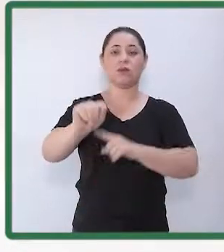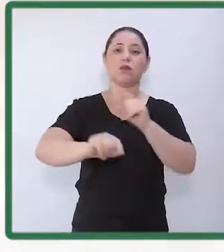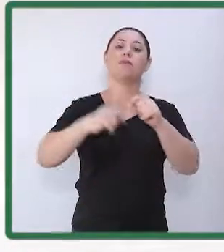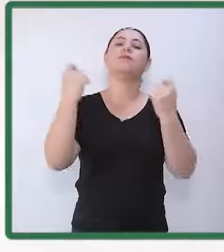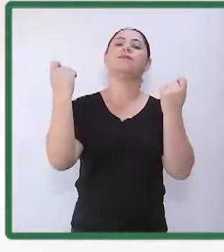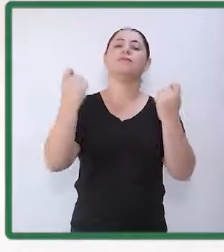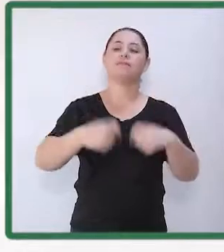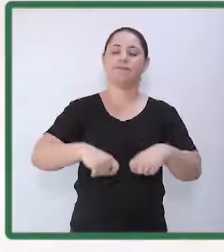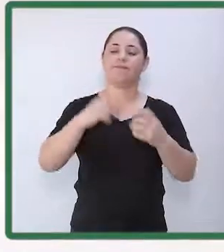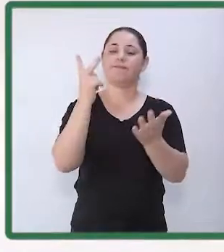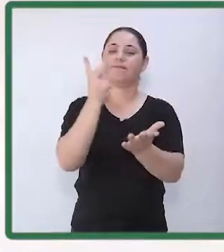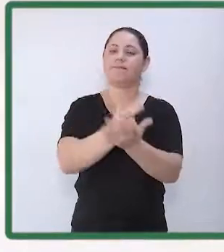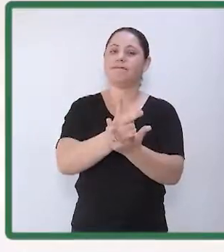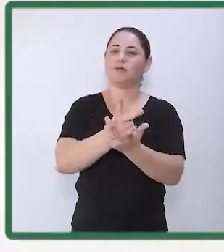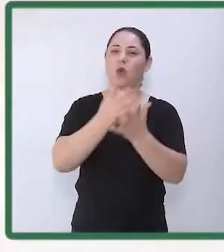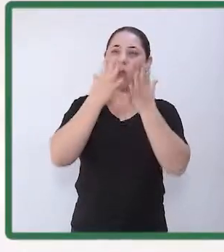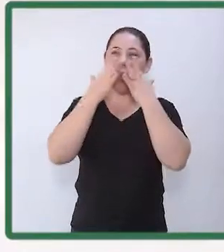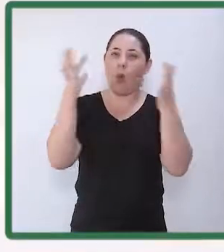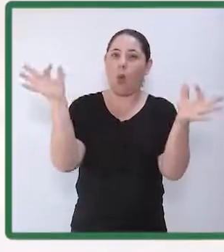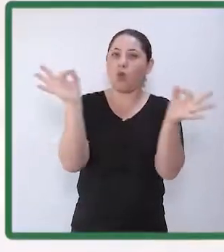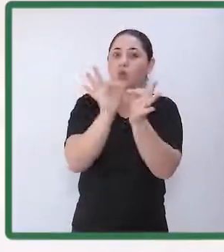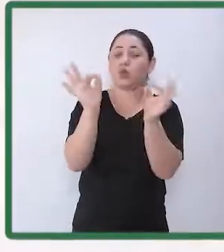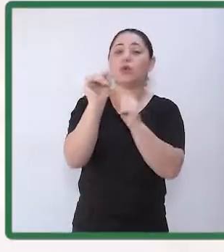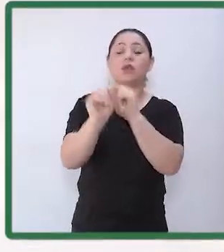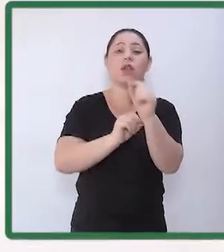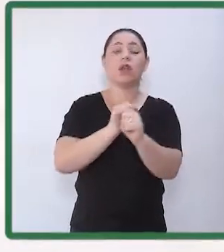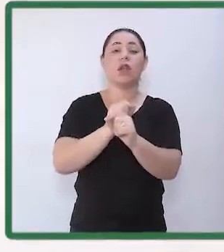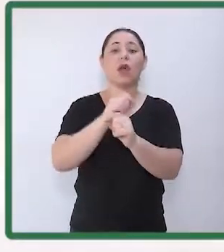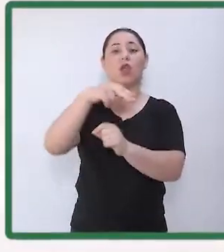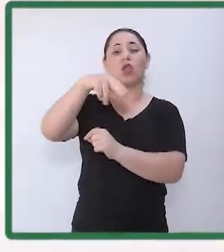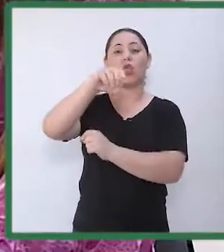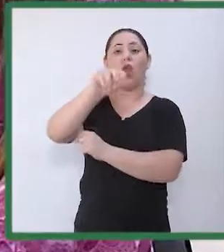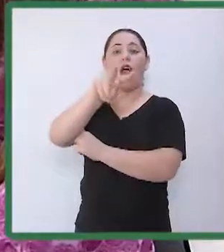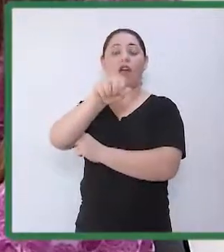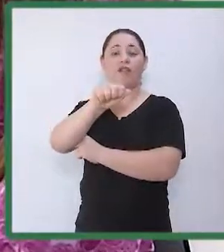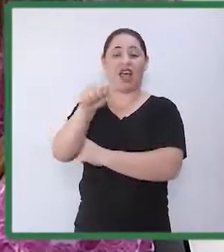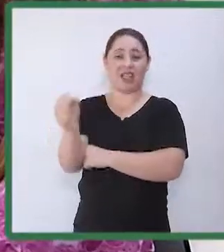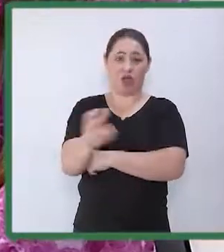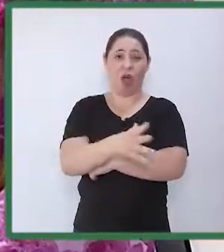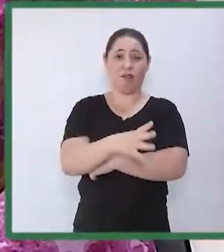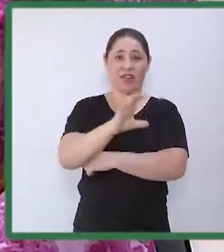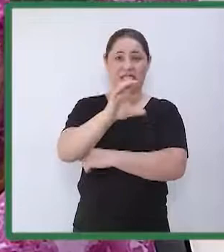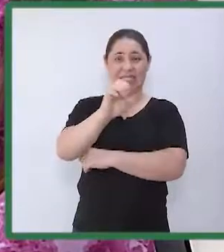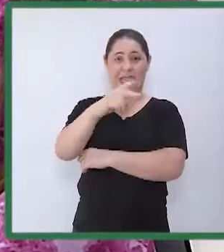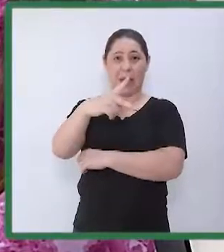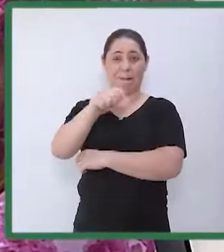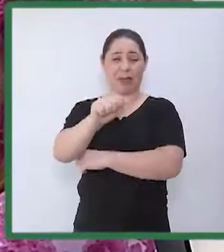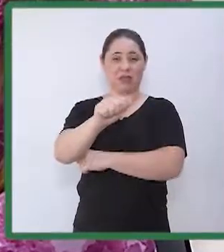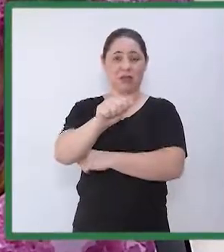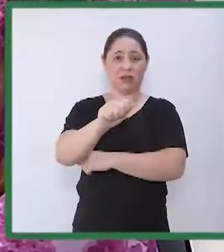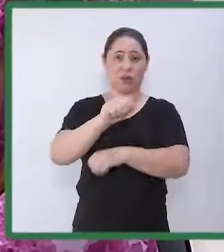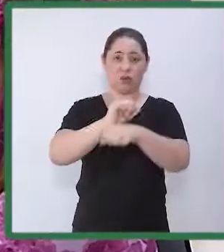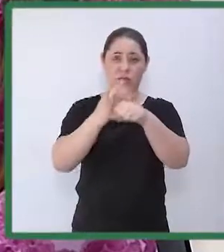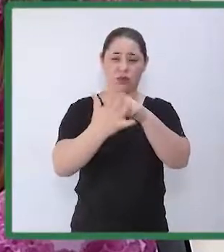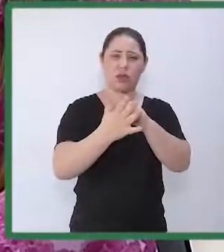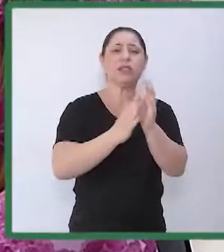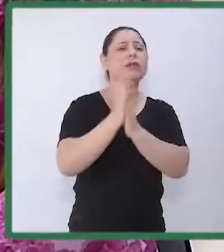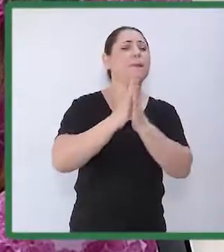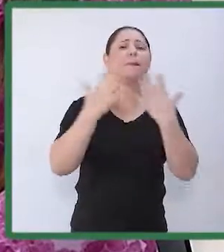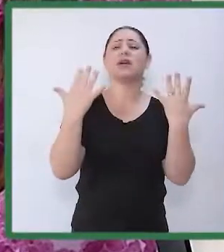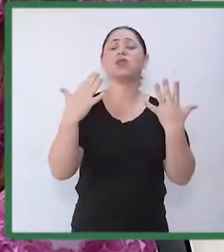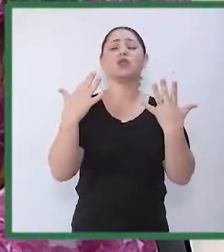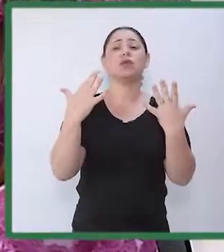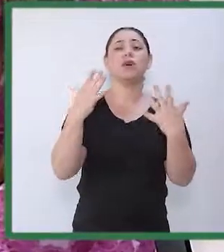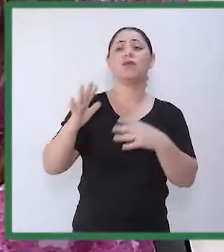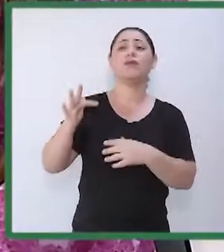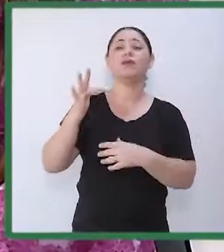E a gente precisa continuar em alerta por conta da nova cepa. Qual é a expectativa para os próximos